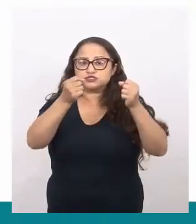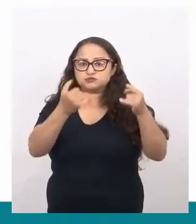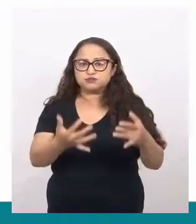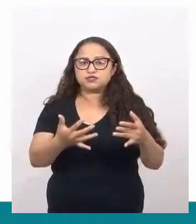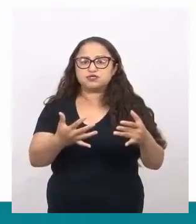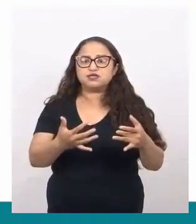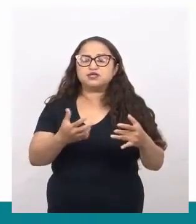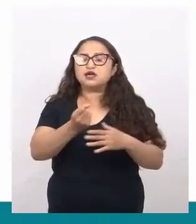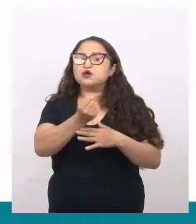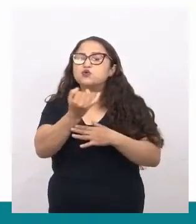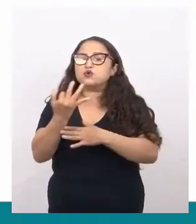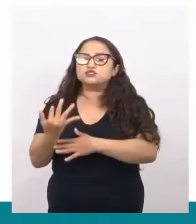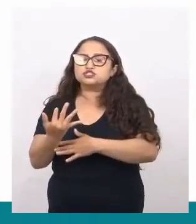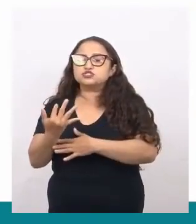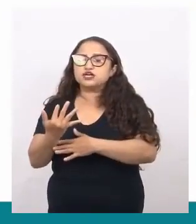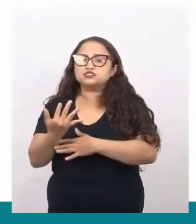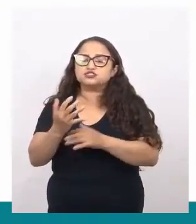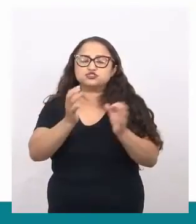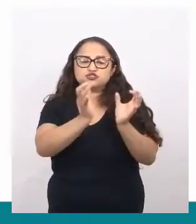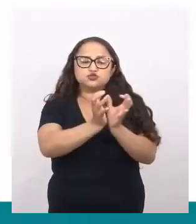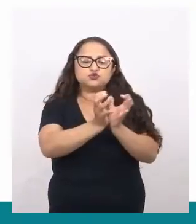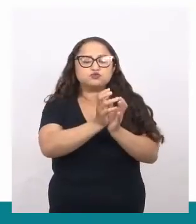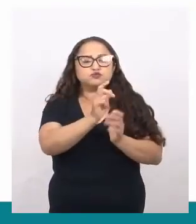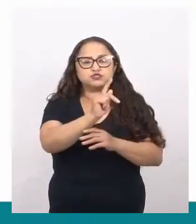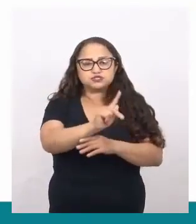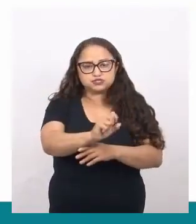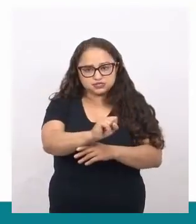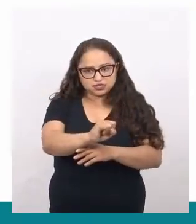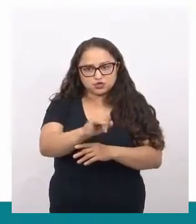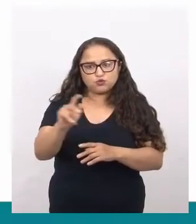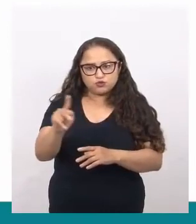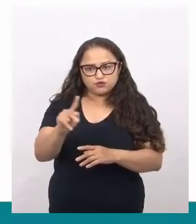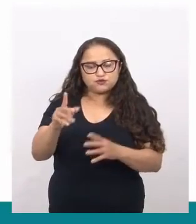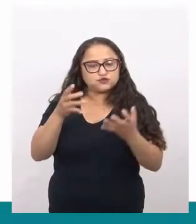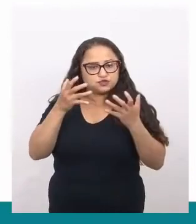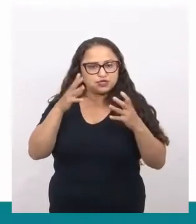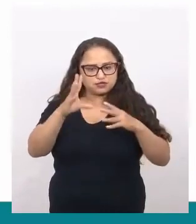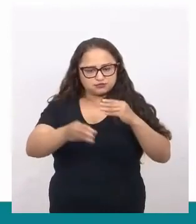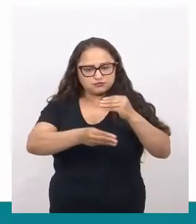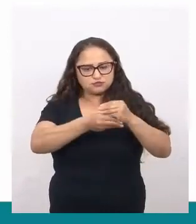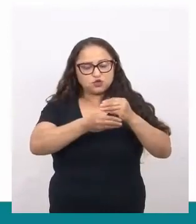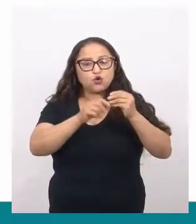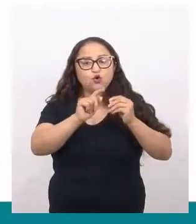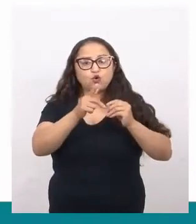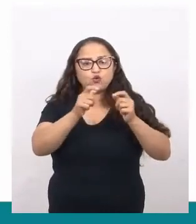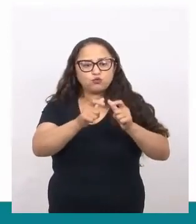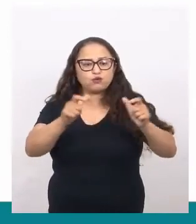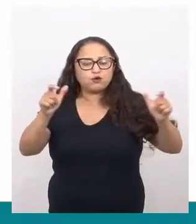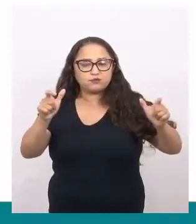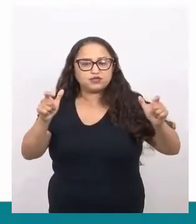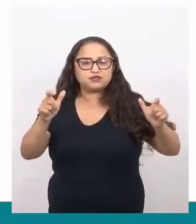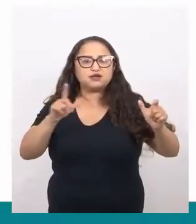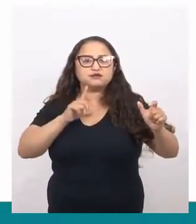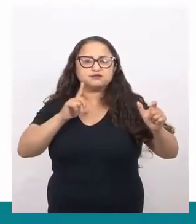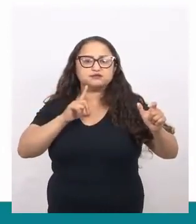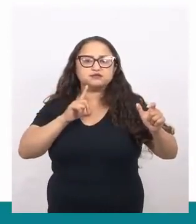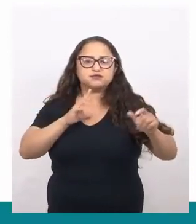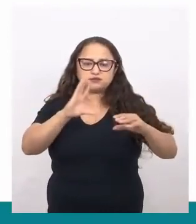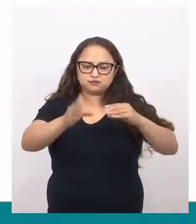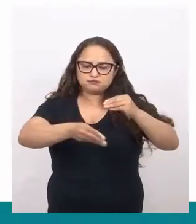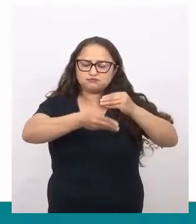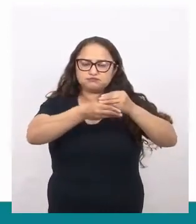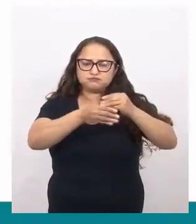que o docente vai ter interesse, se ele quer constituir, ampliar ou pegar essas aulas em carga suplementar.